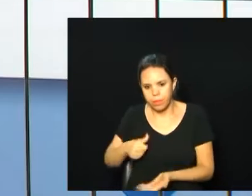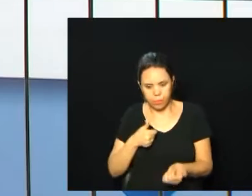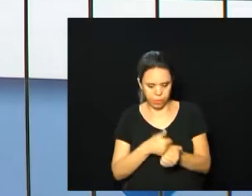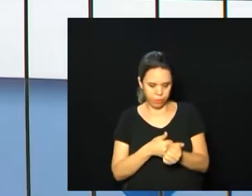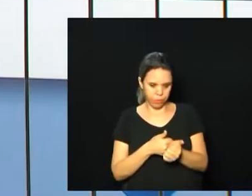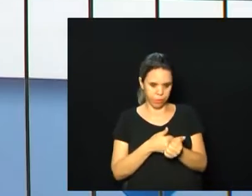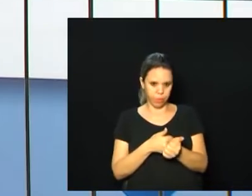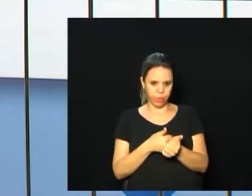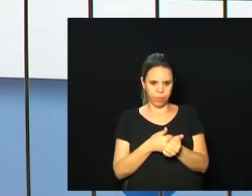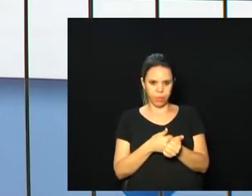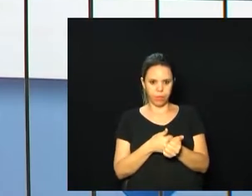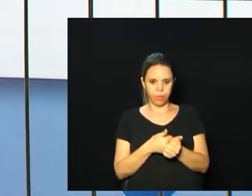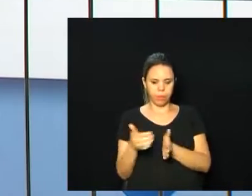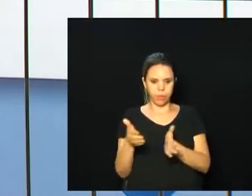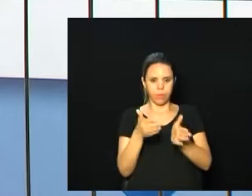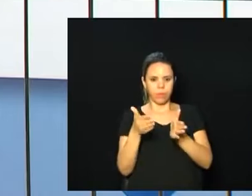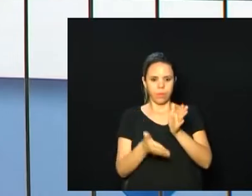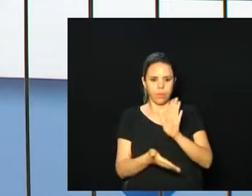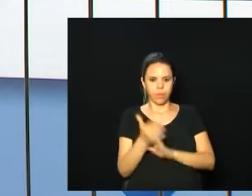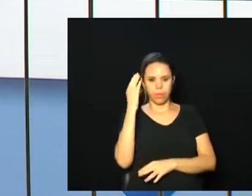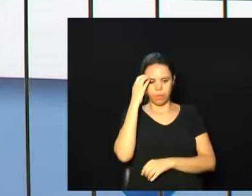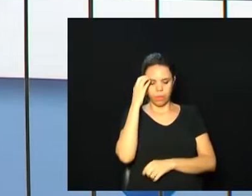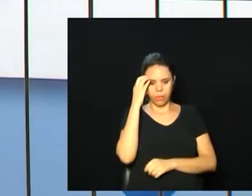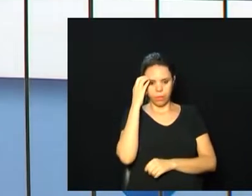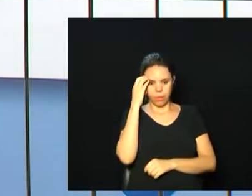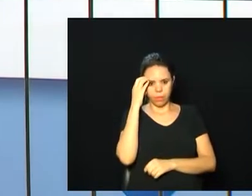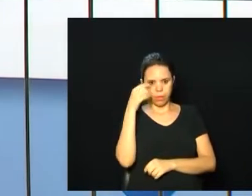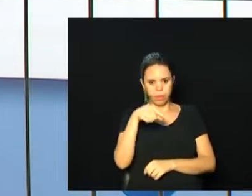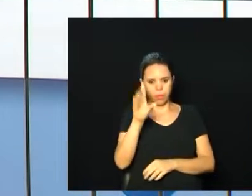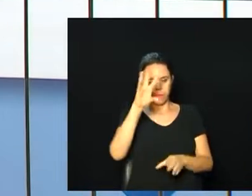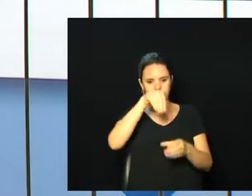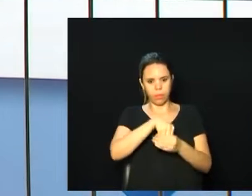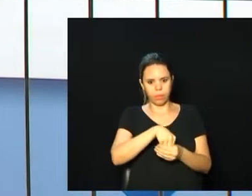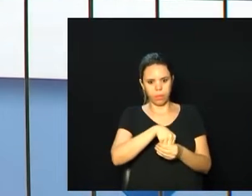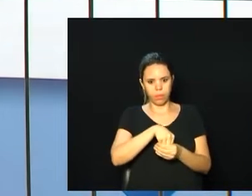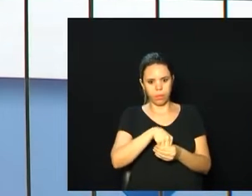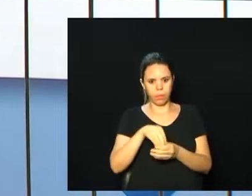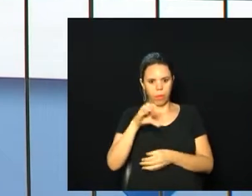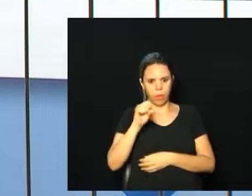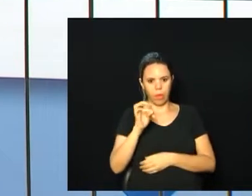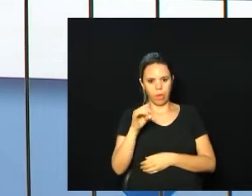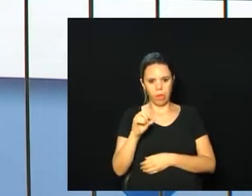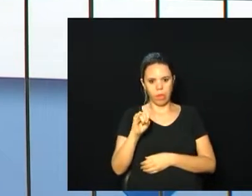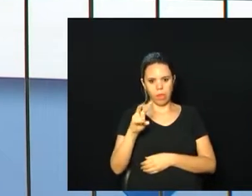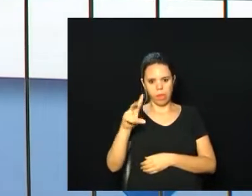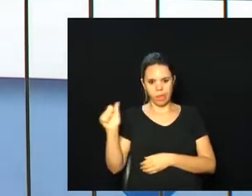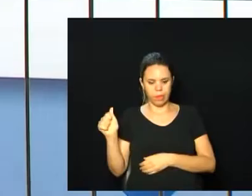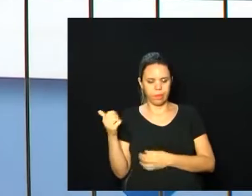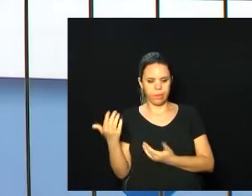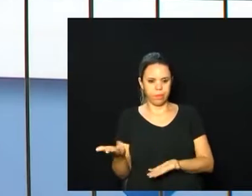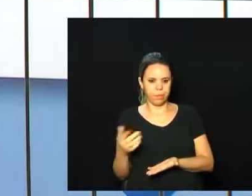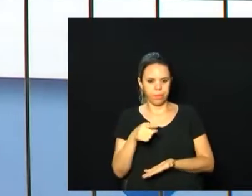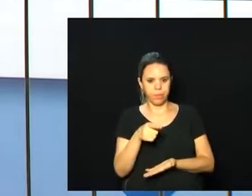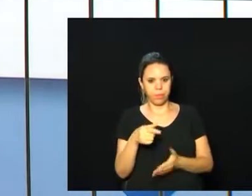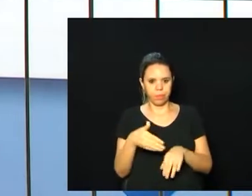perto ali no caminho de quem sai do Taquaral, está indo por dentro ali para o Costa e Silva e para o Santa Genebra. Então, você